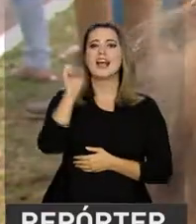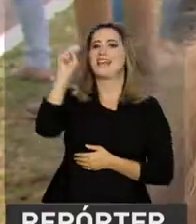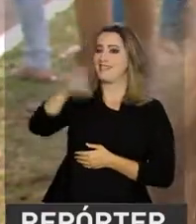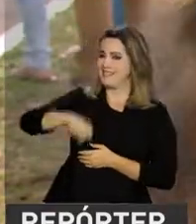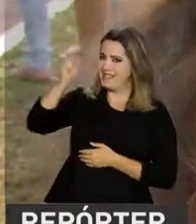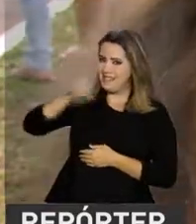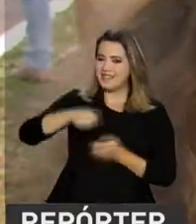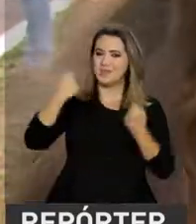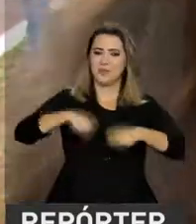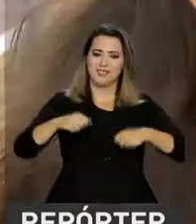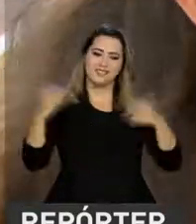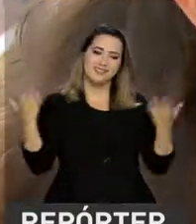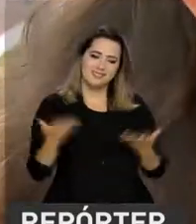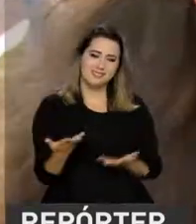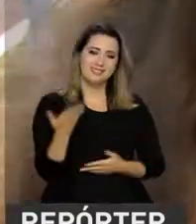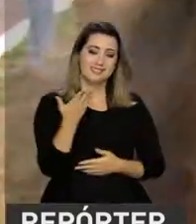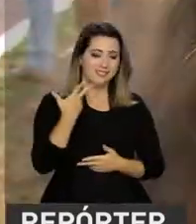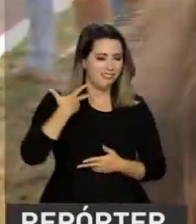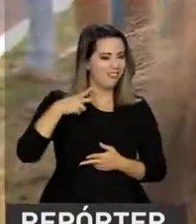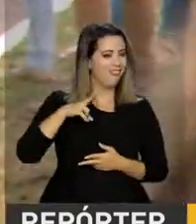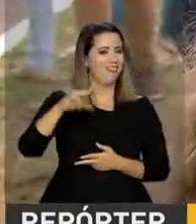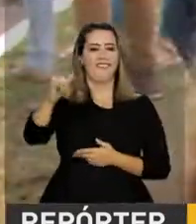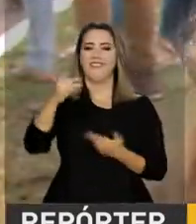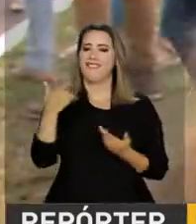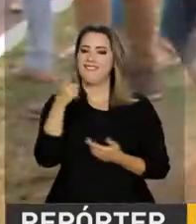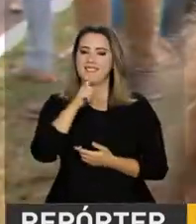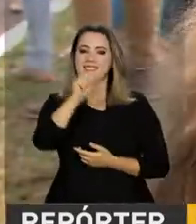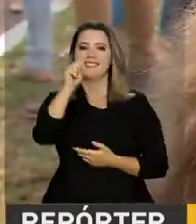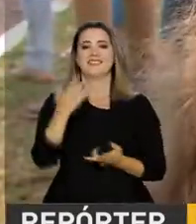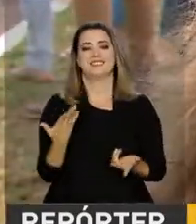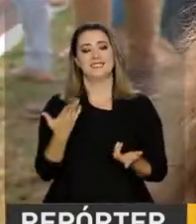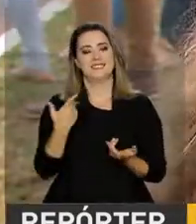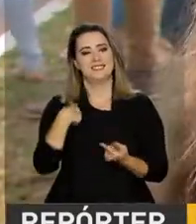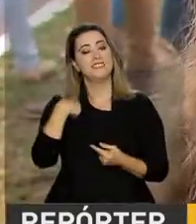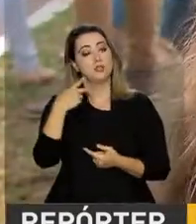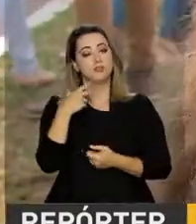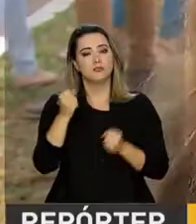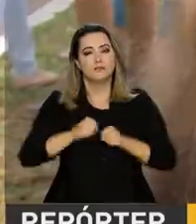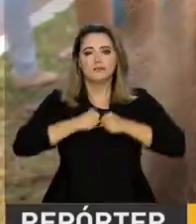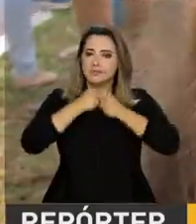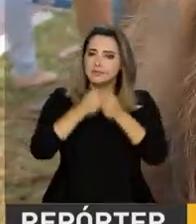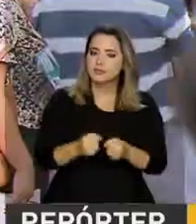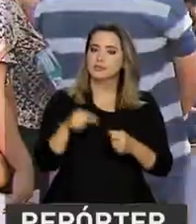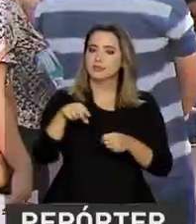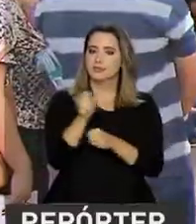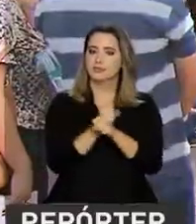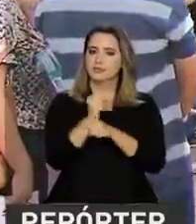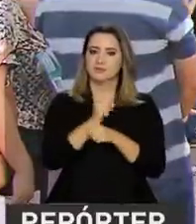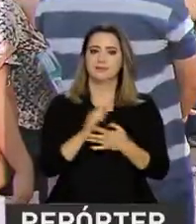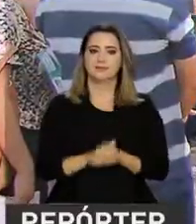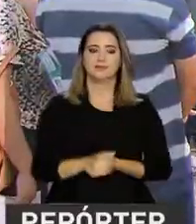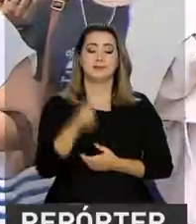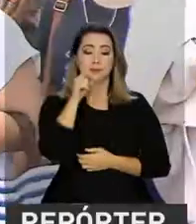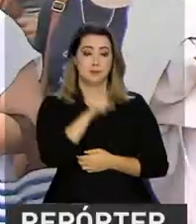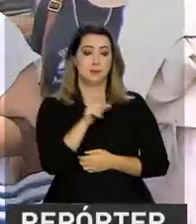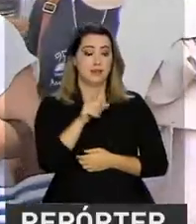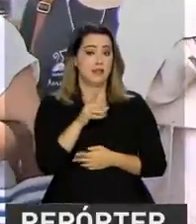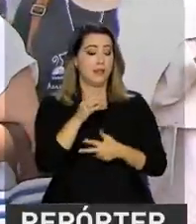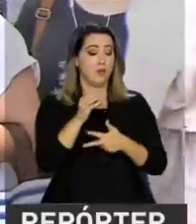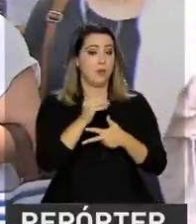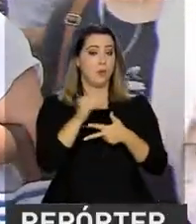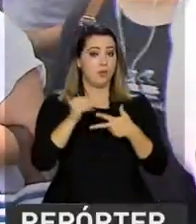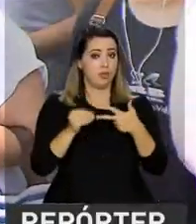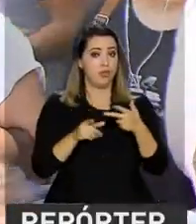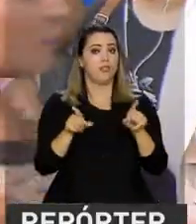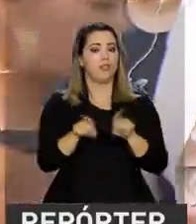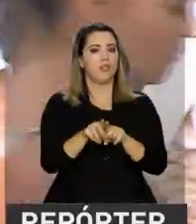Tem que ir, uma hora vai. Com certeza. Vou fazer de tudo para que possa ser esse ano. Além da redação, o primeiro domingo do